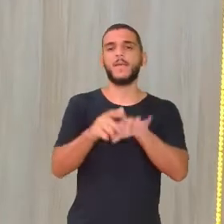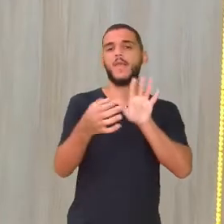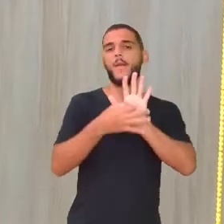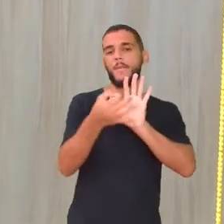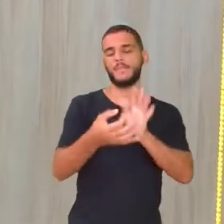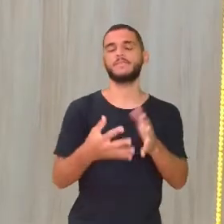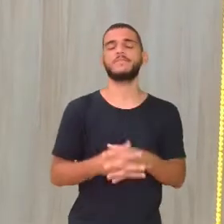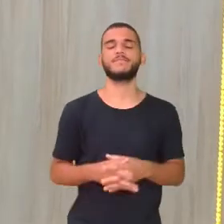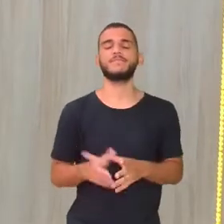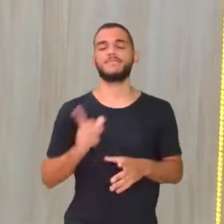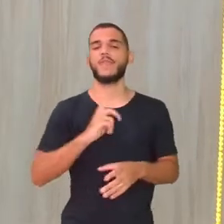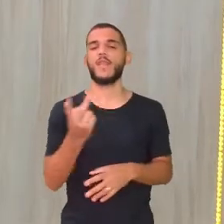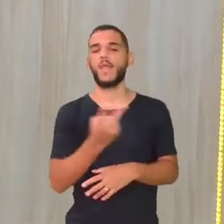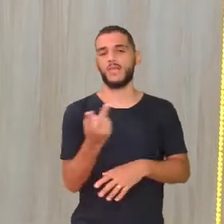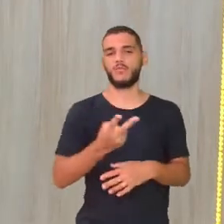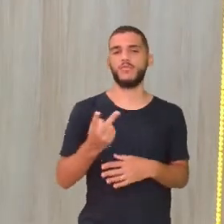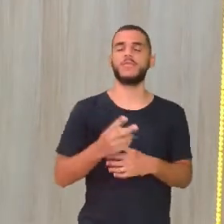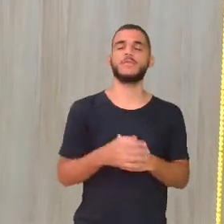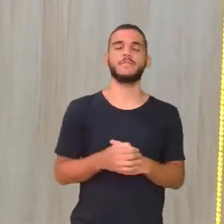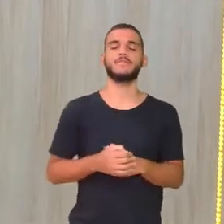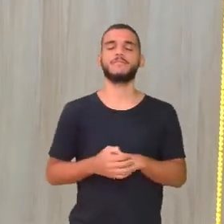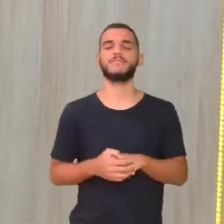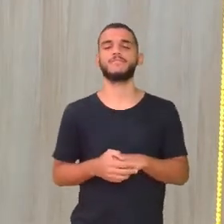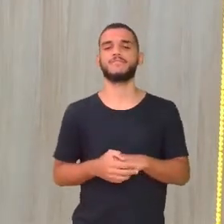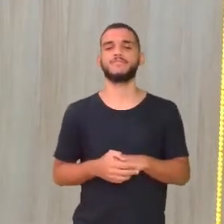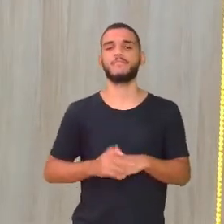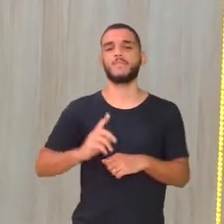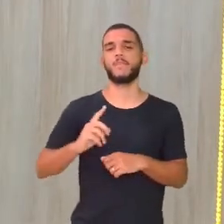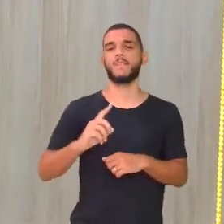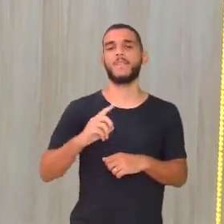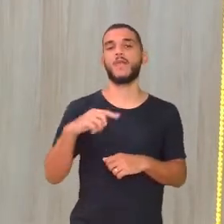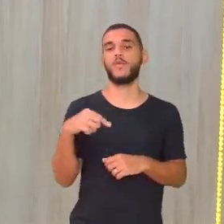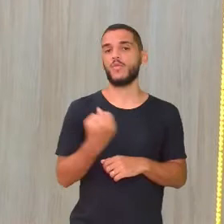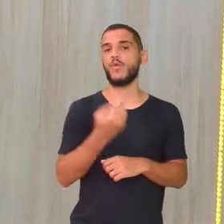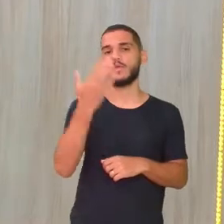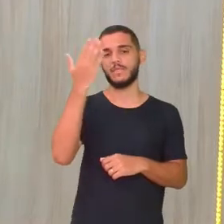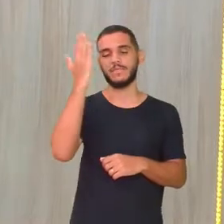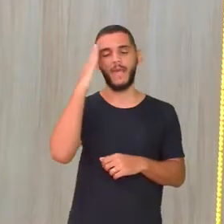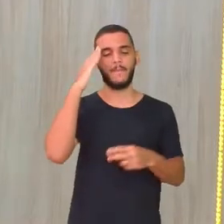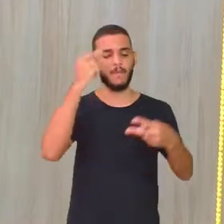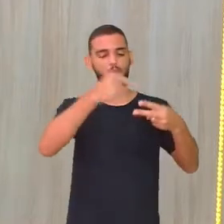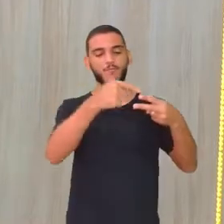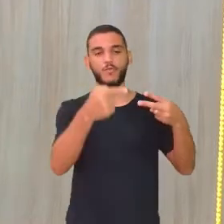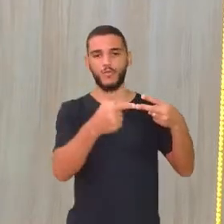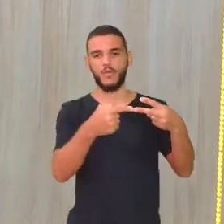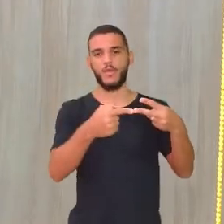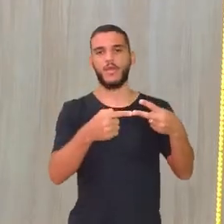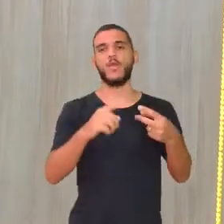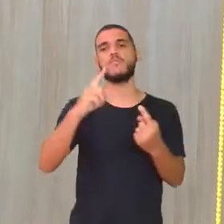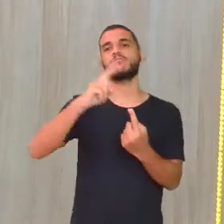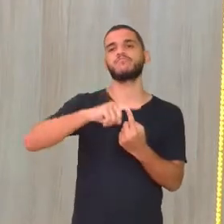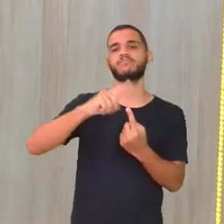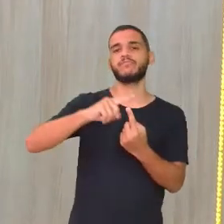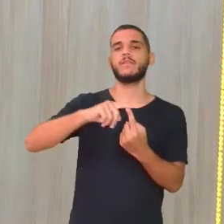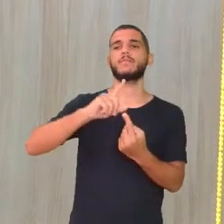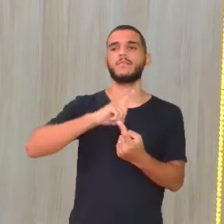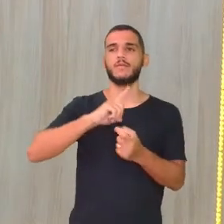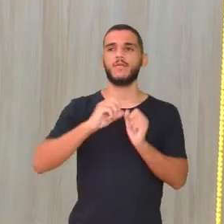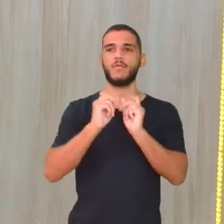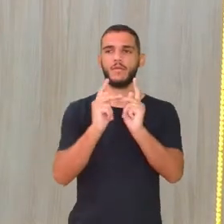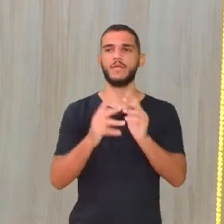duas definições são as definições de argumento. Sabendo disso, a gente pode partir para os tipos de argumento que existem,